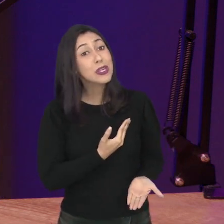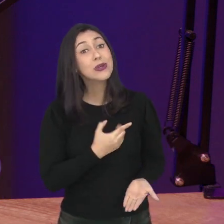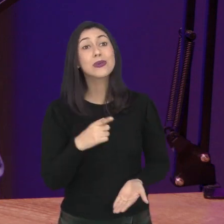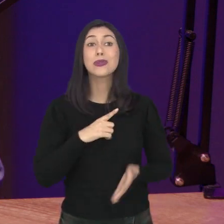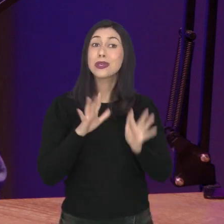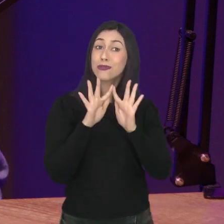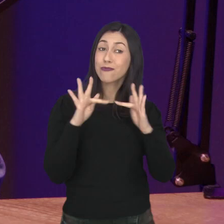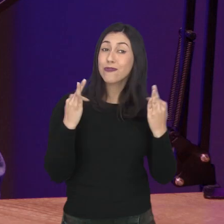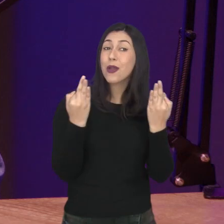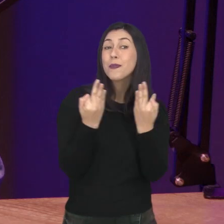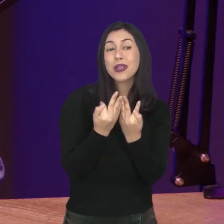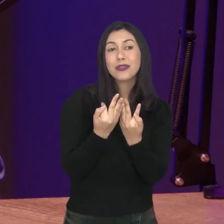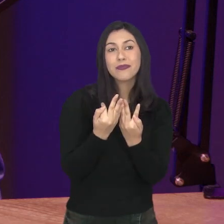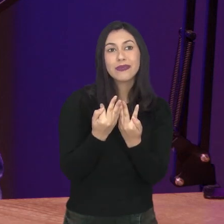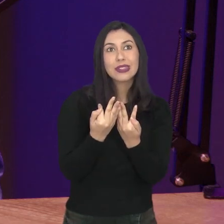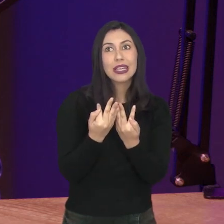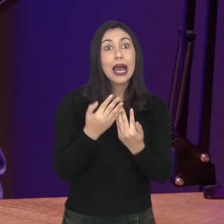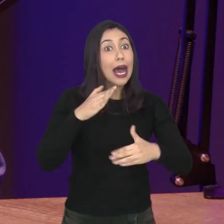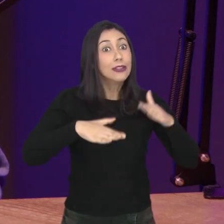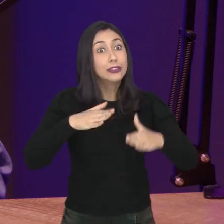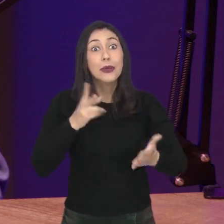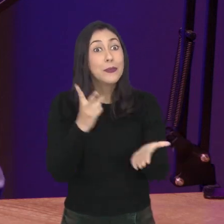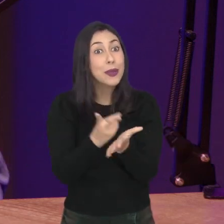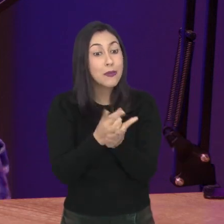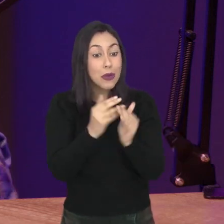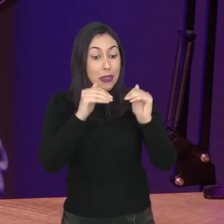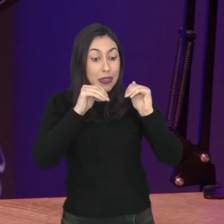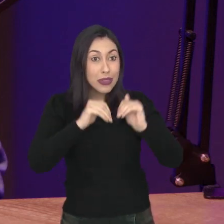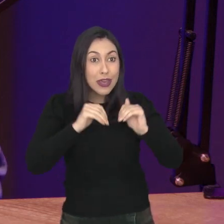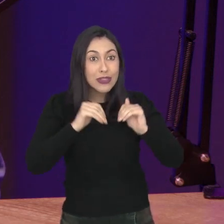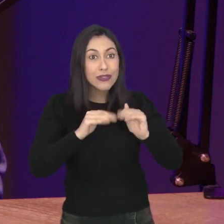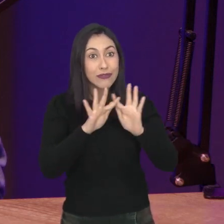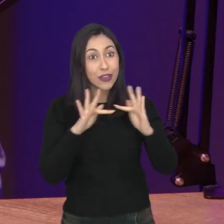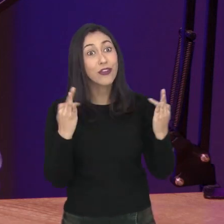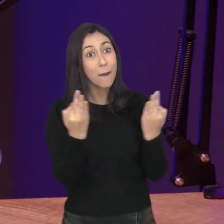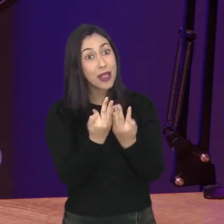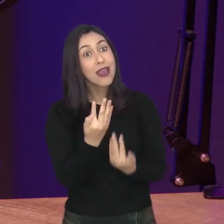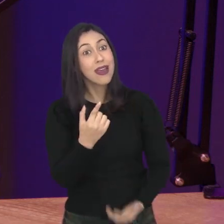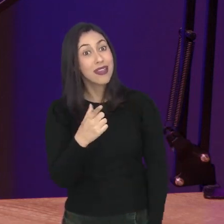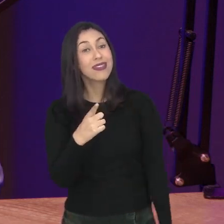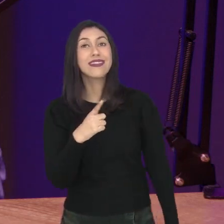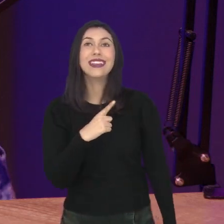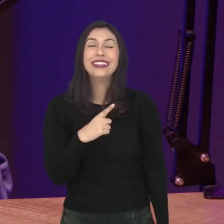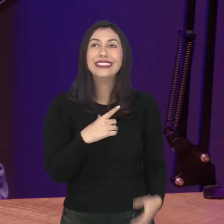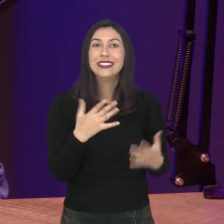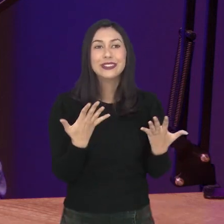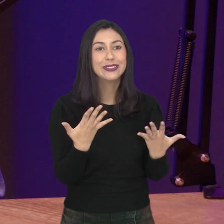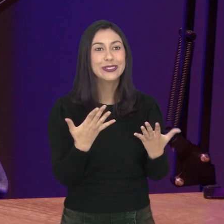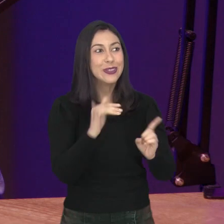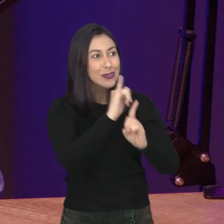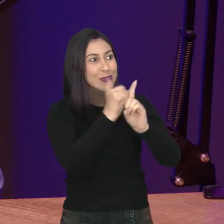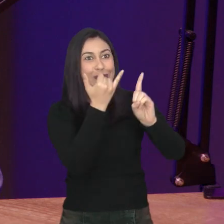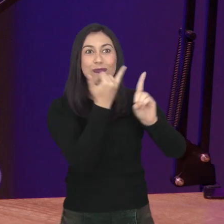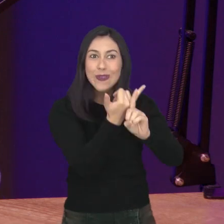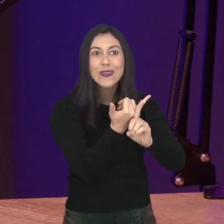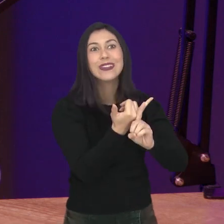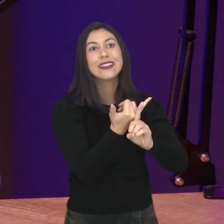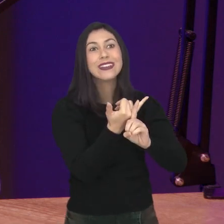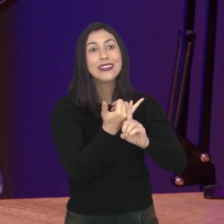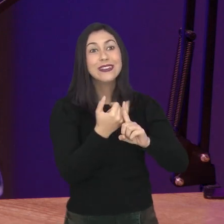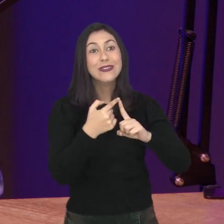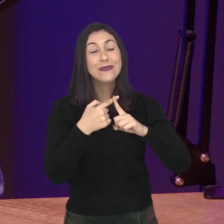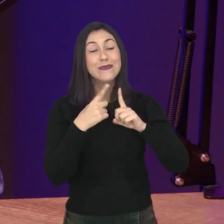tem a família dele, ele vai, às vezes até dentro, assim, da família dele rola, né, um bullying,